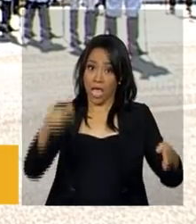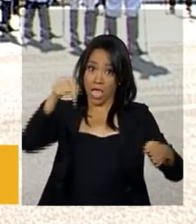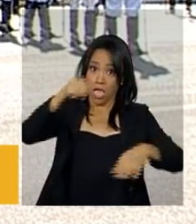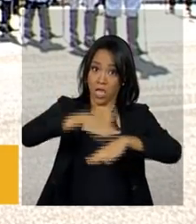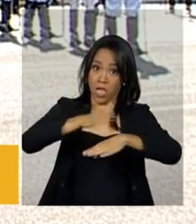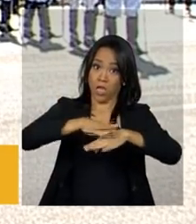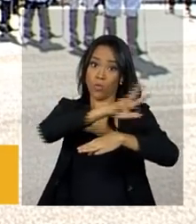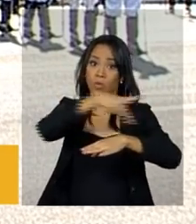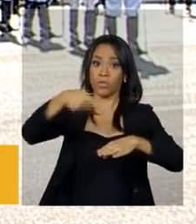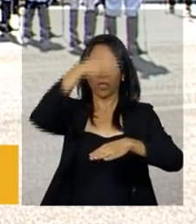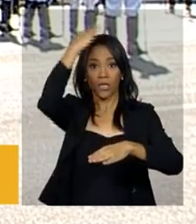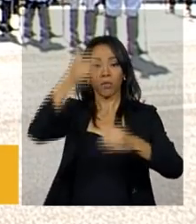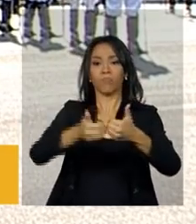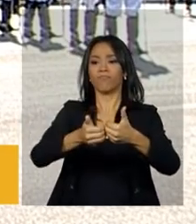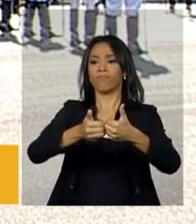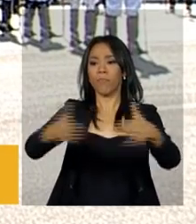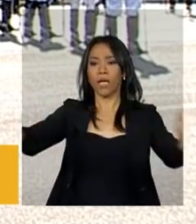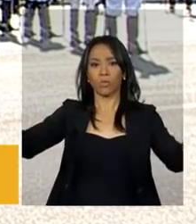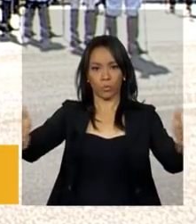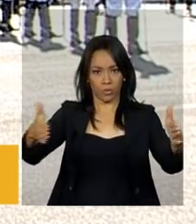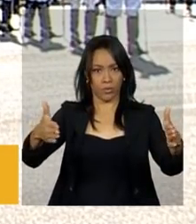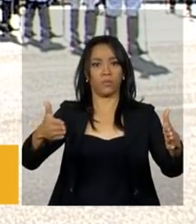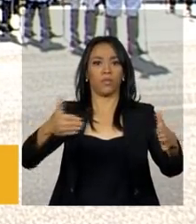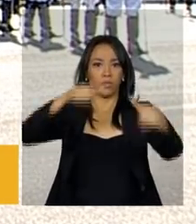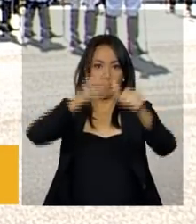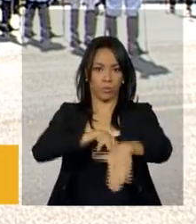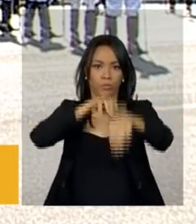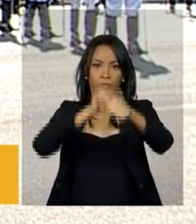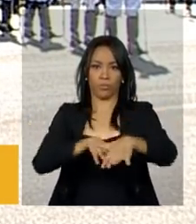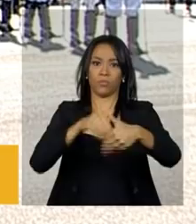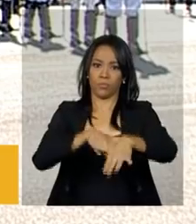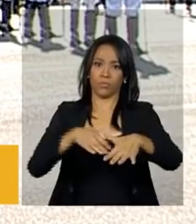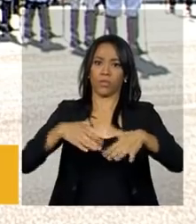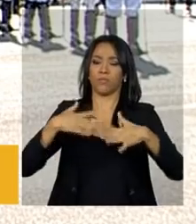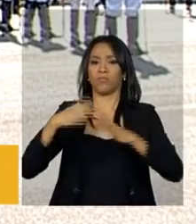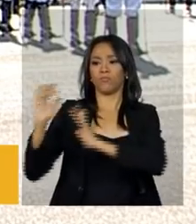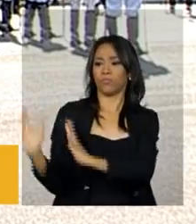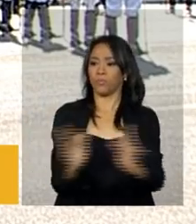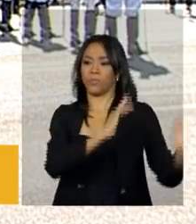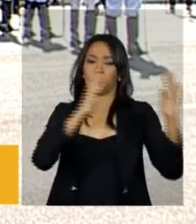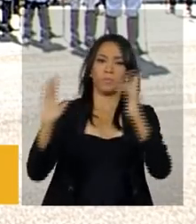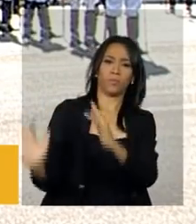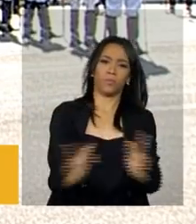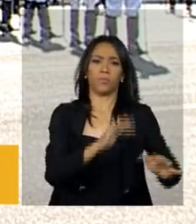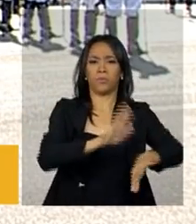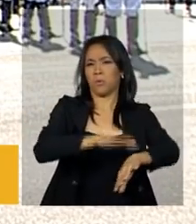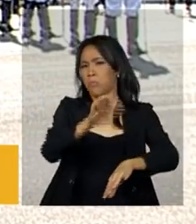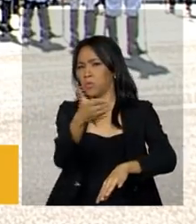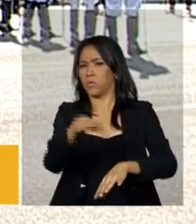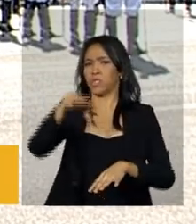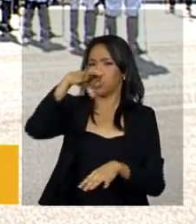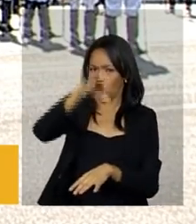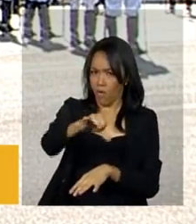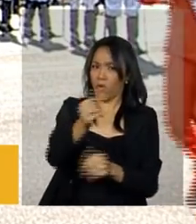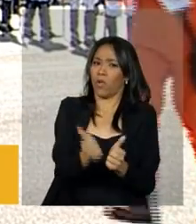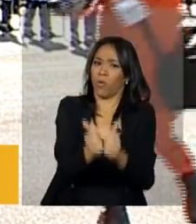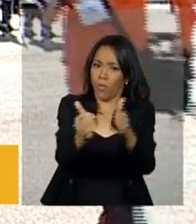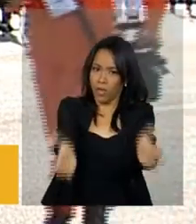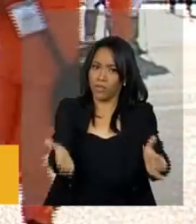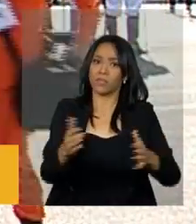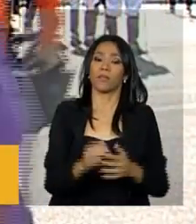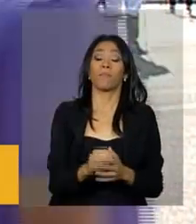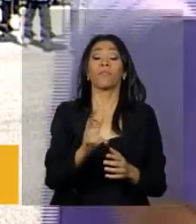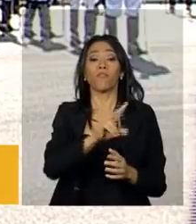desfile cívico-militar de 7 de setembro seja aberto, comece. Isso deve ocorrer por volta das 9 horas. Ele deve